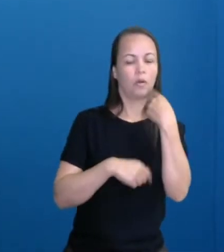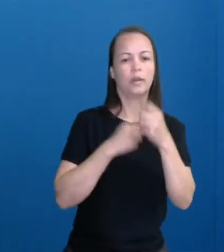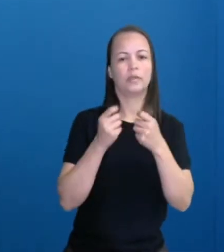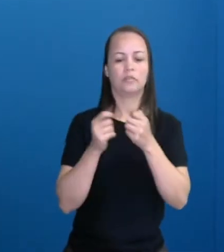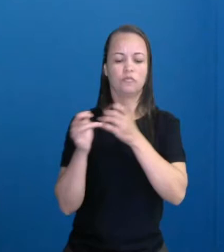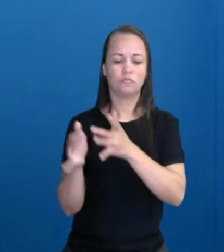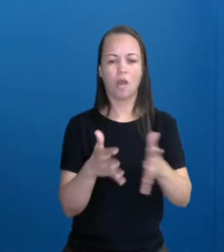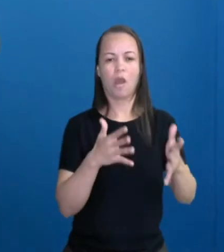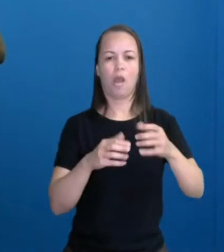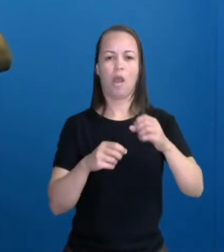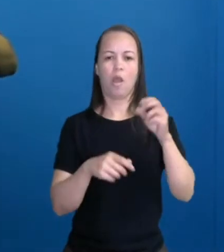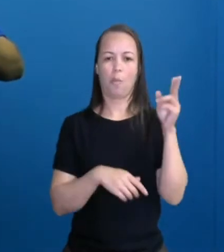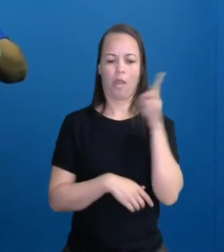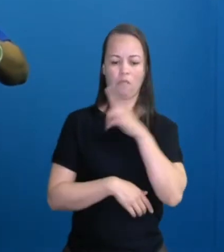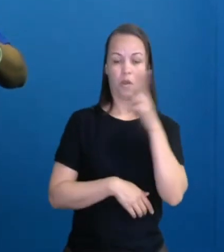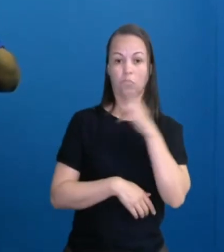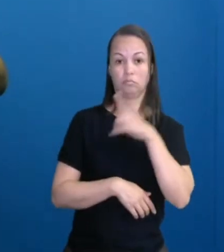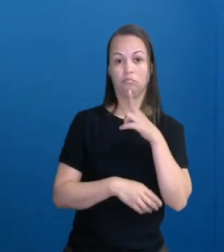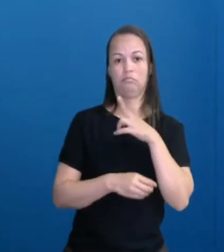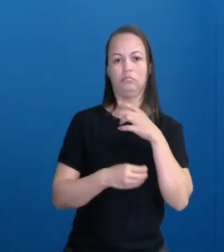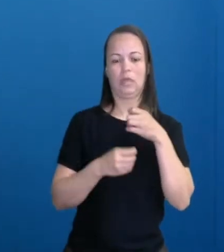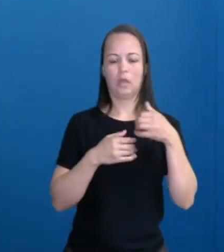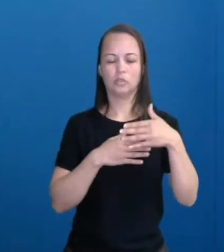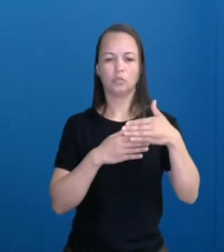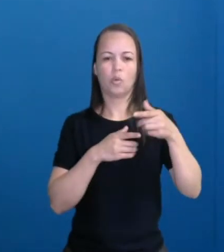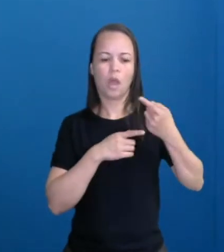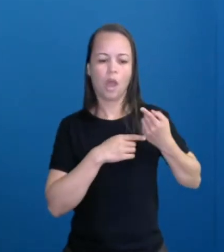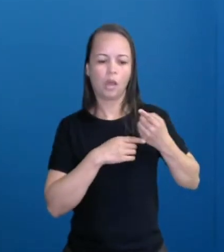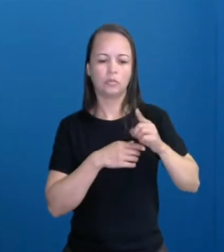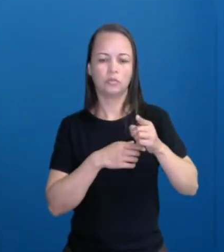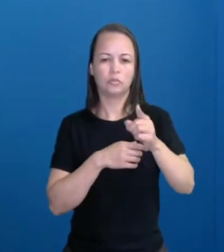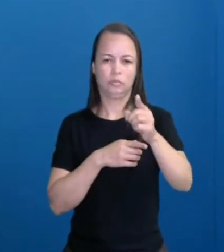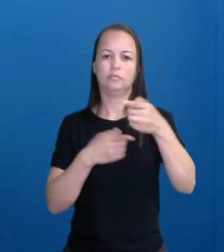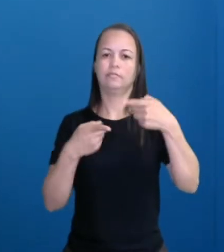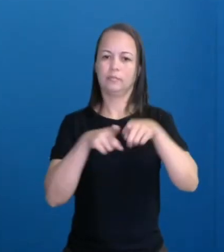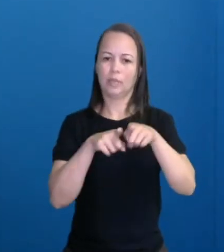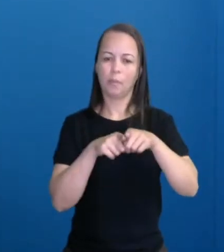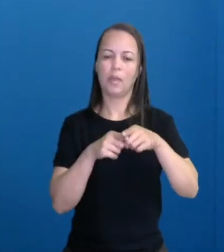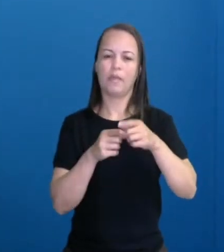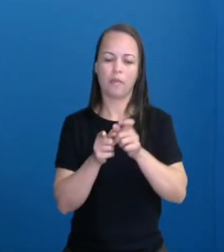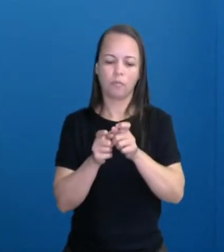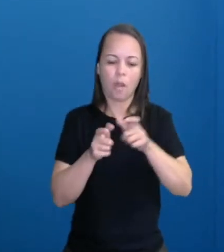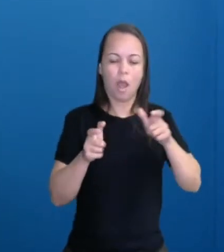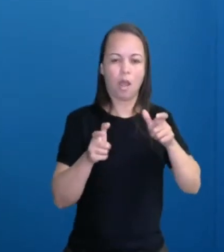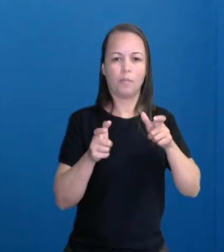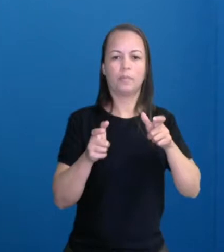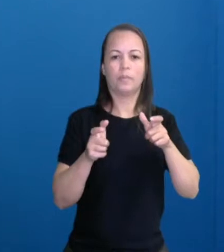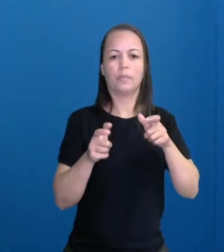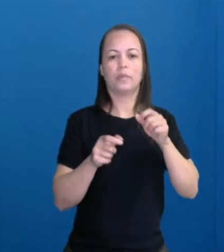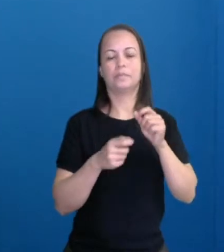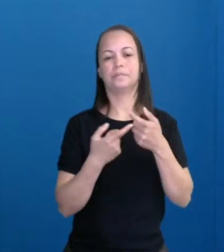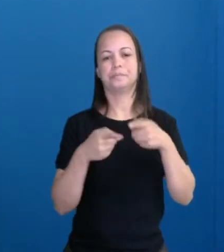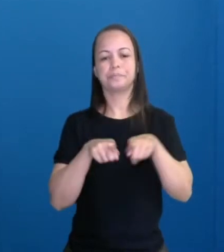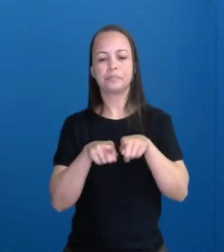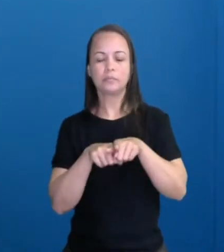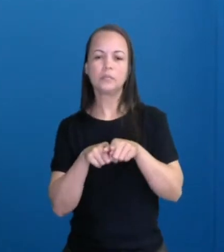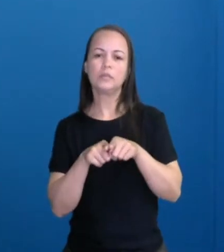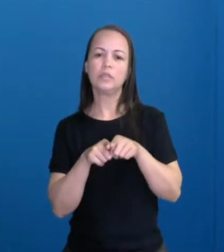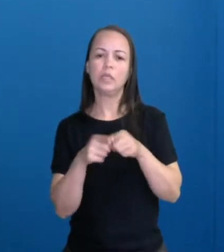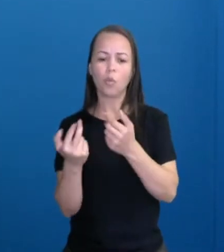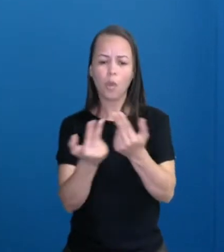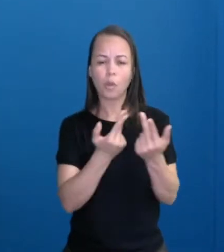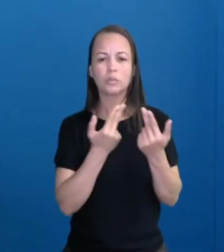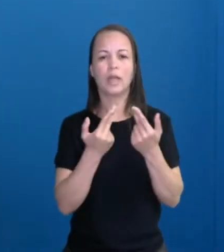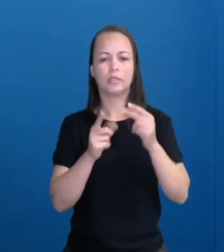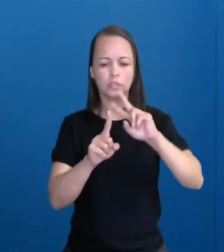você aumenta a velocidade, a sua distância também vai aumentar. E ela vai aumentar também com o mesmo